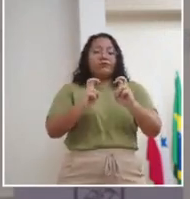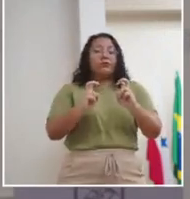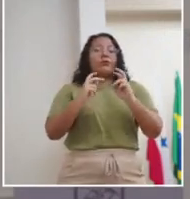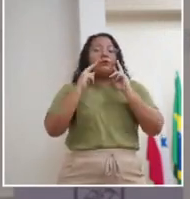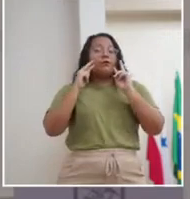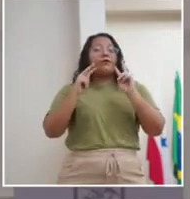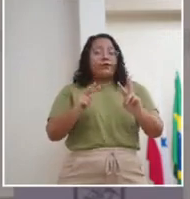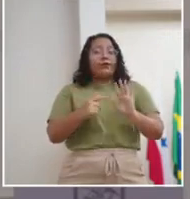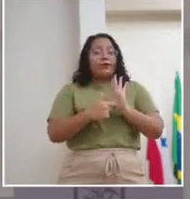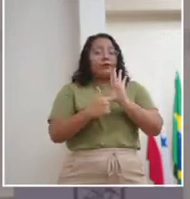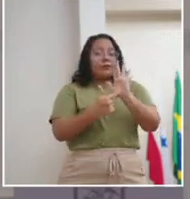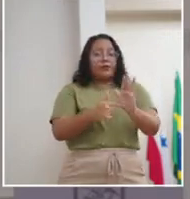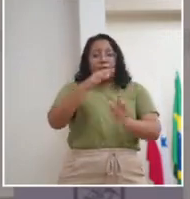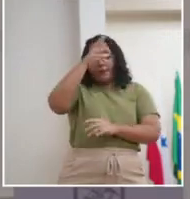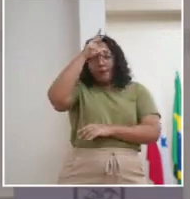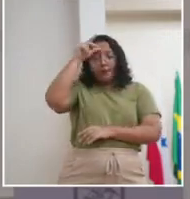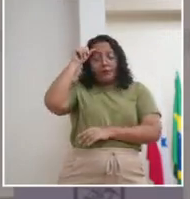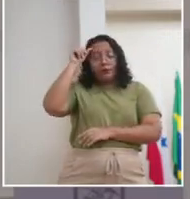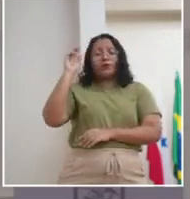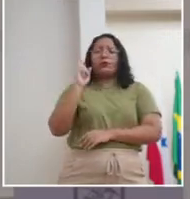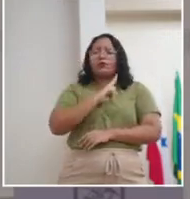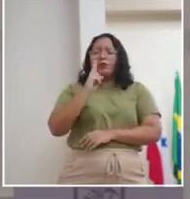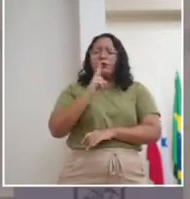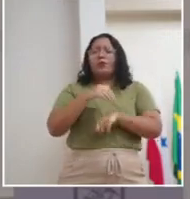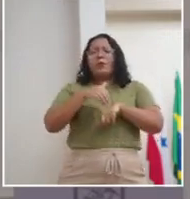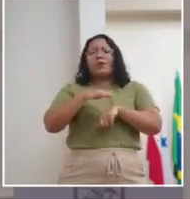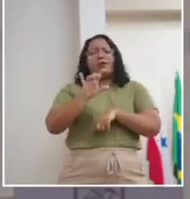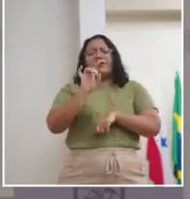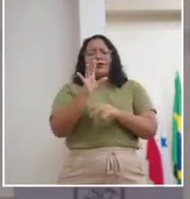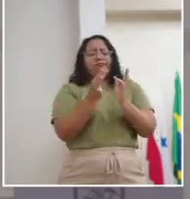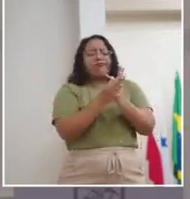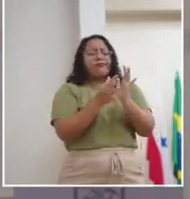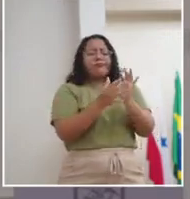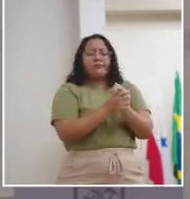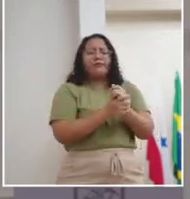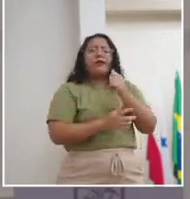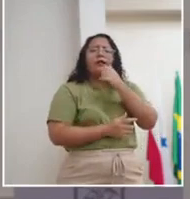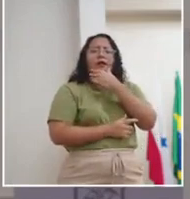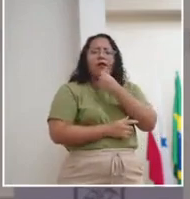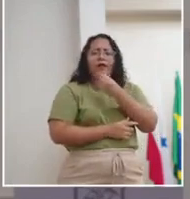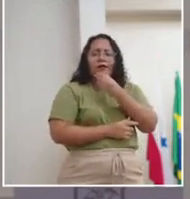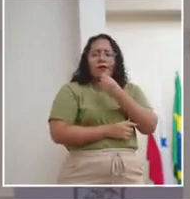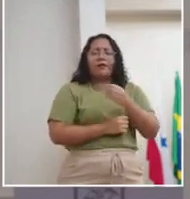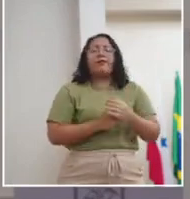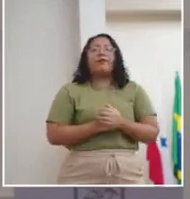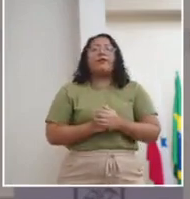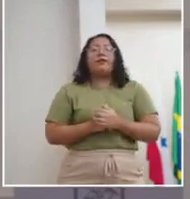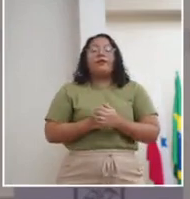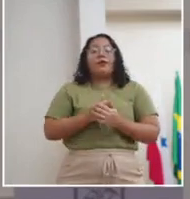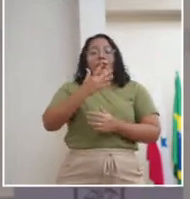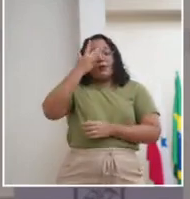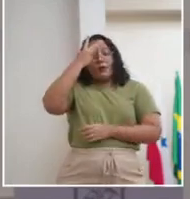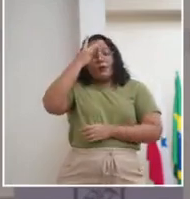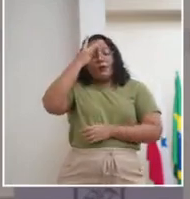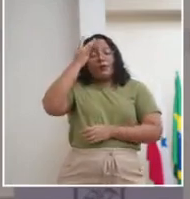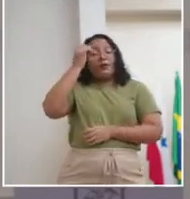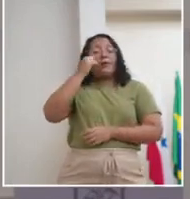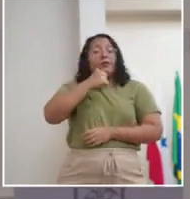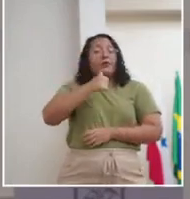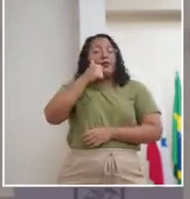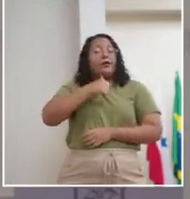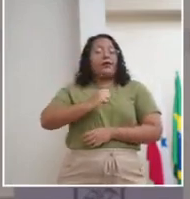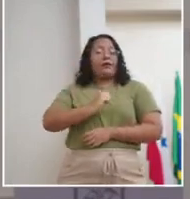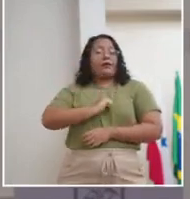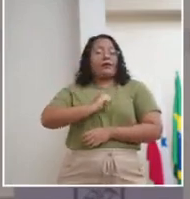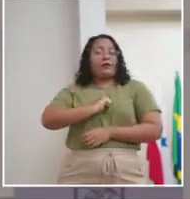Urgente. Ela foi muito mais do que a esposa de Darcy. Ela foi uma antropóloga, que tem foto deles, né,